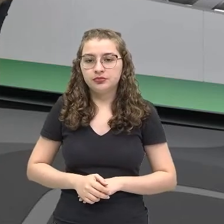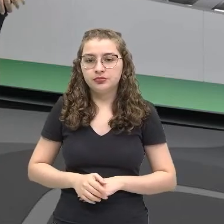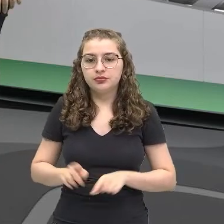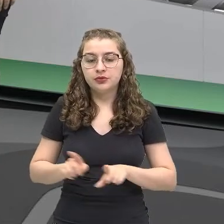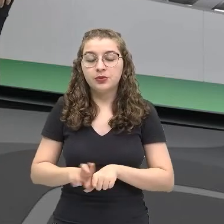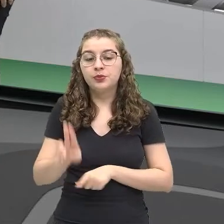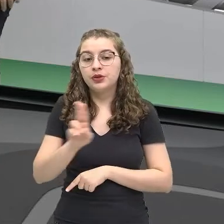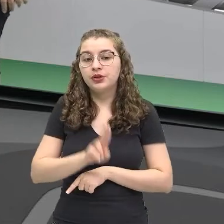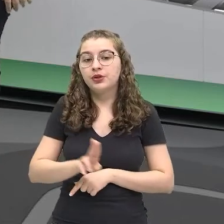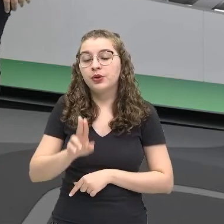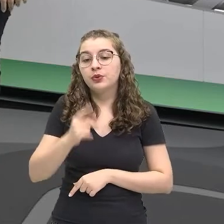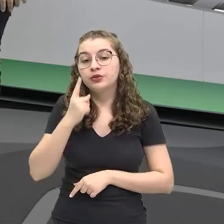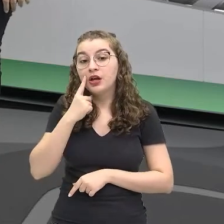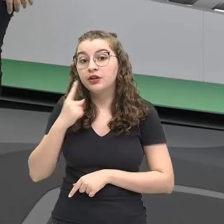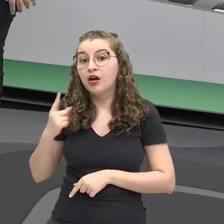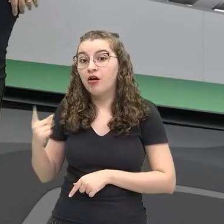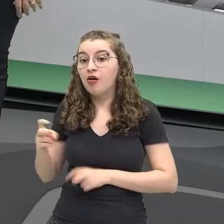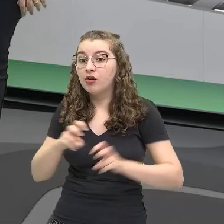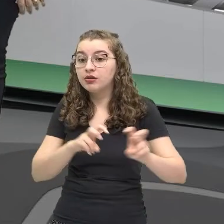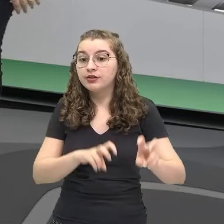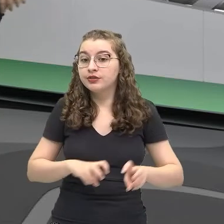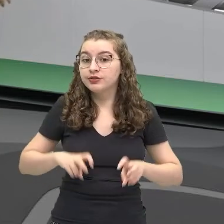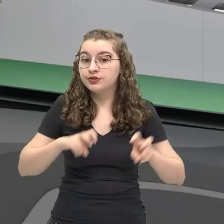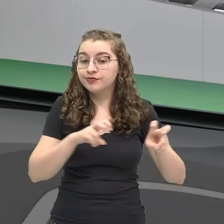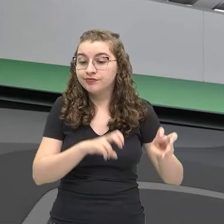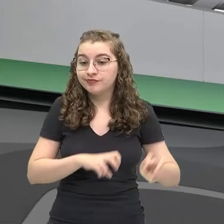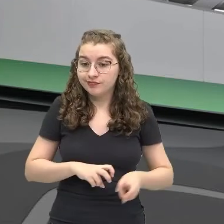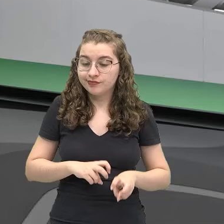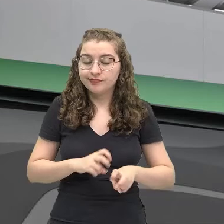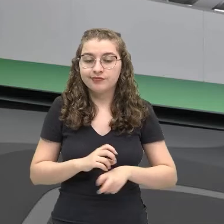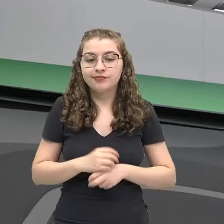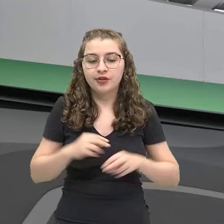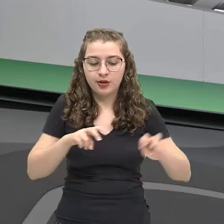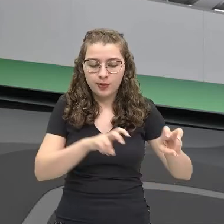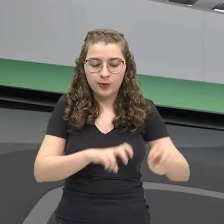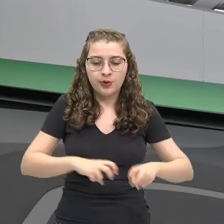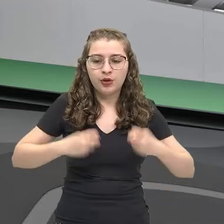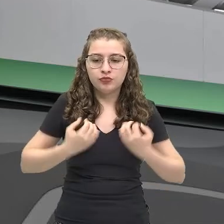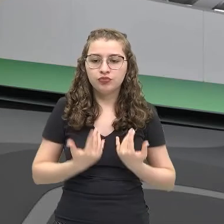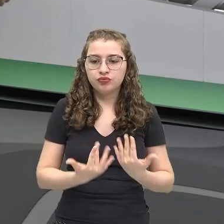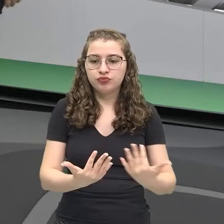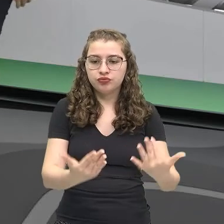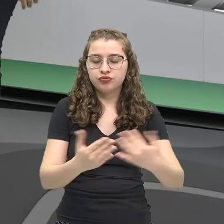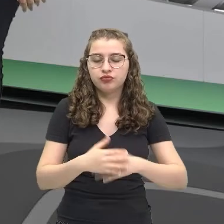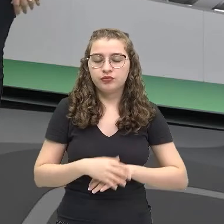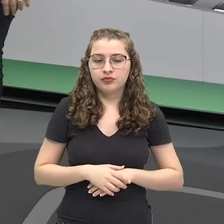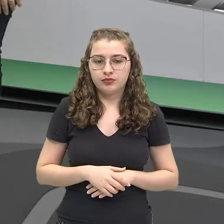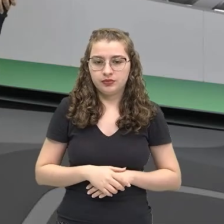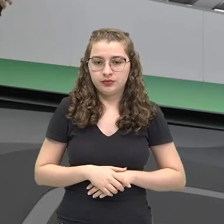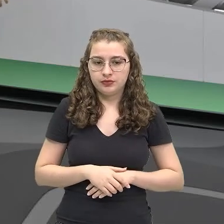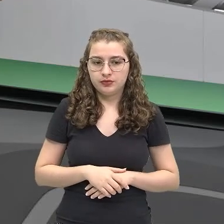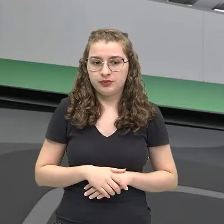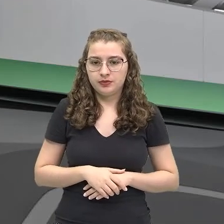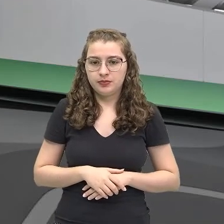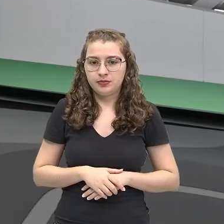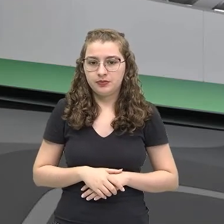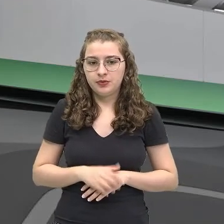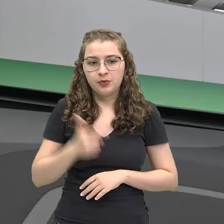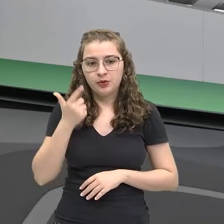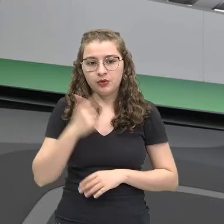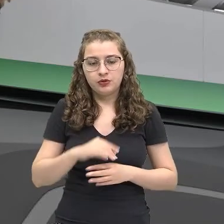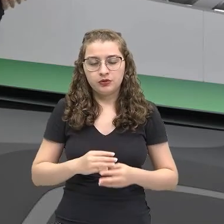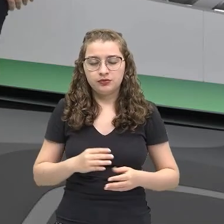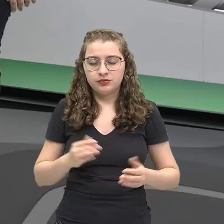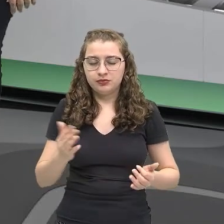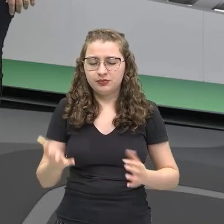ela é muito utilizada aqui, na fertilização, na fabricação de fertilizantes, para fazer